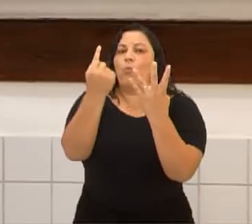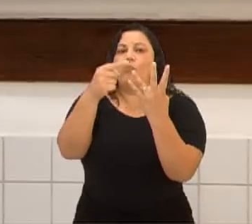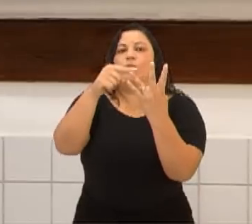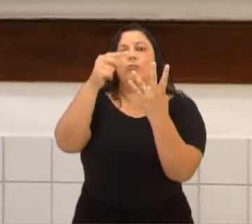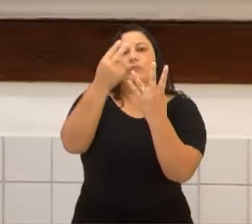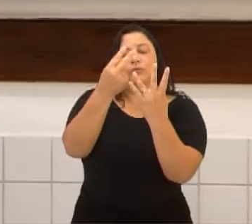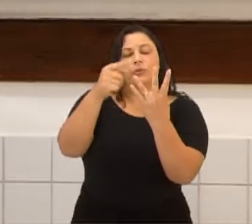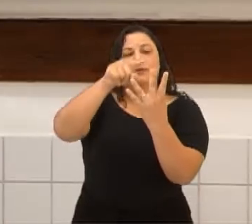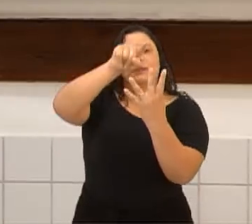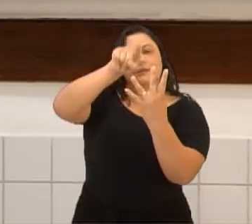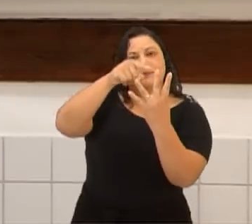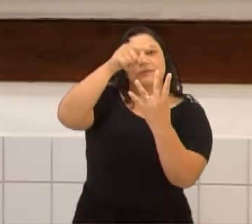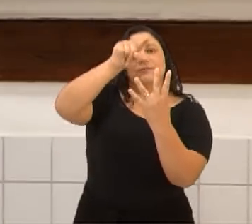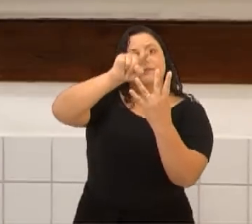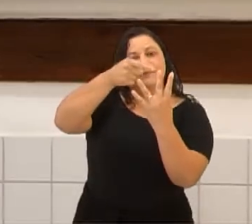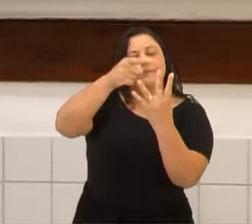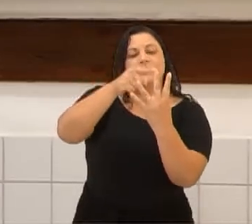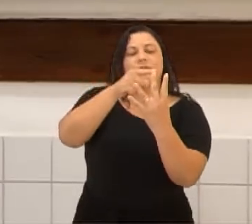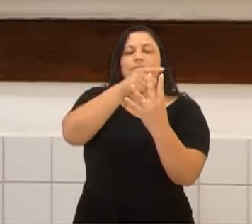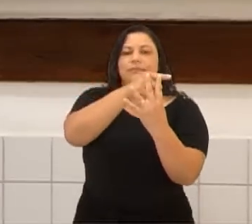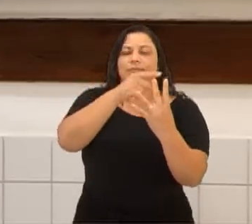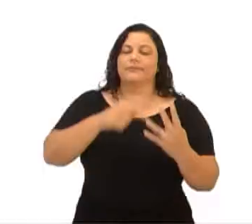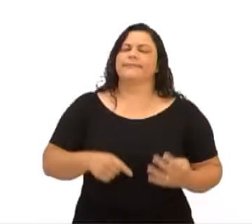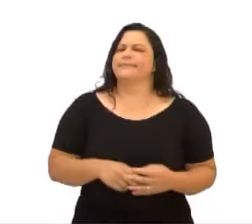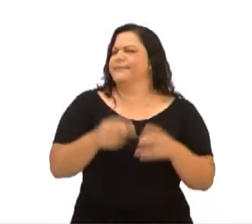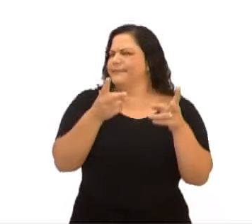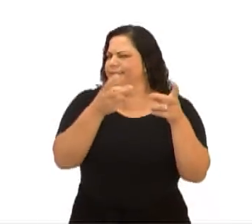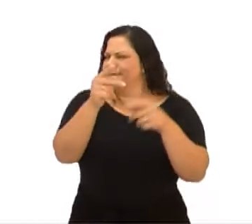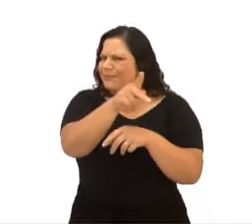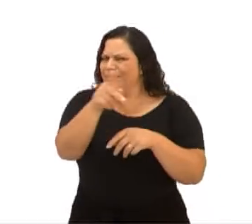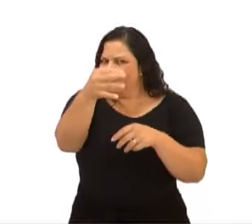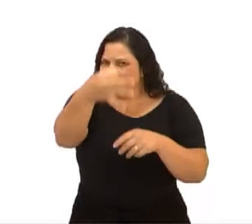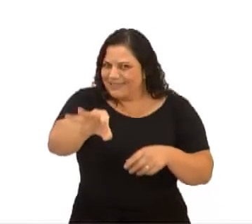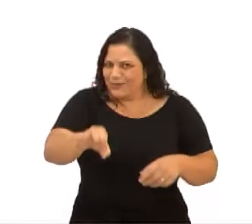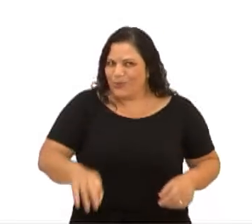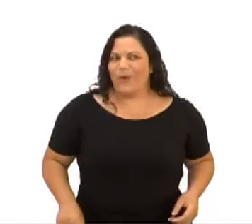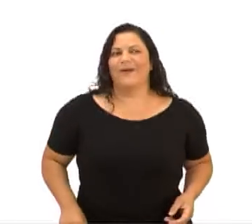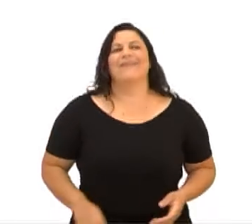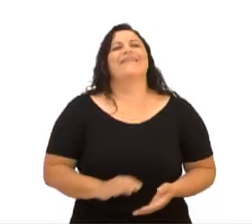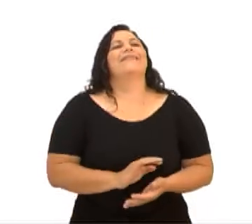certinho? Então, olhando ali, será que a prof acertou?